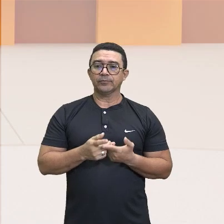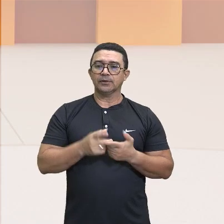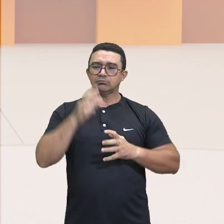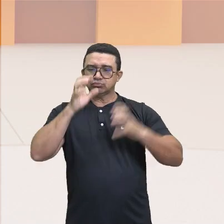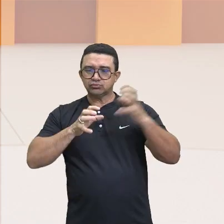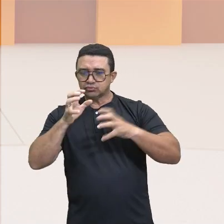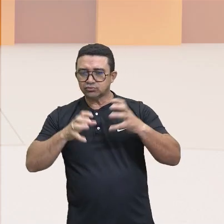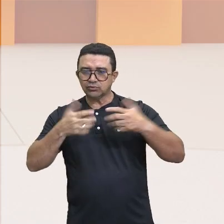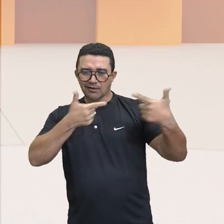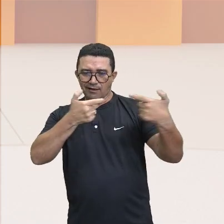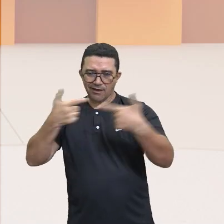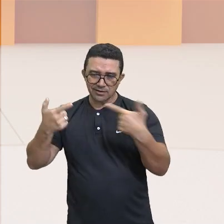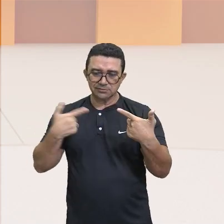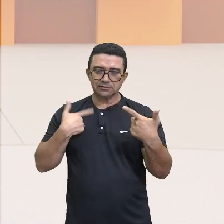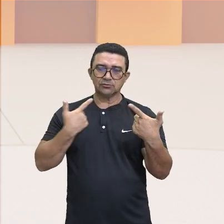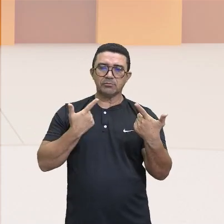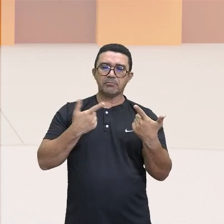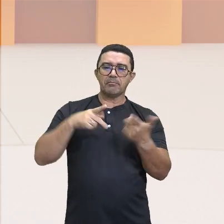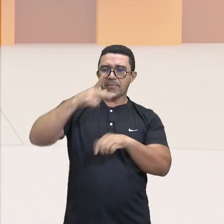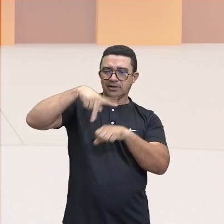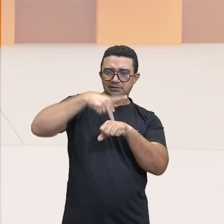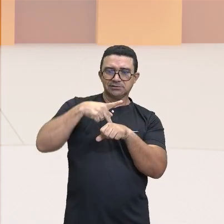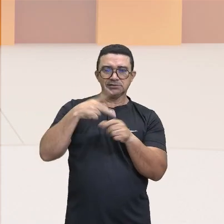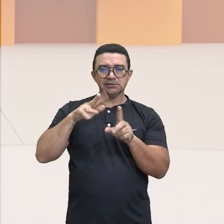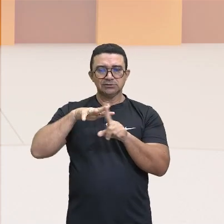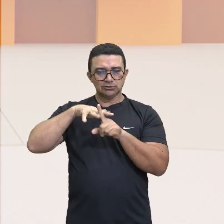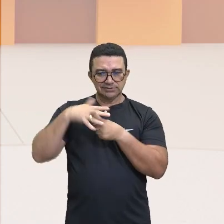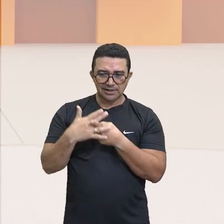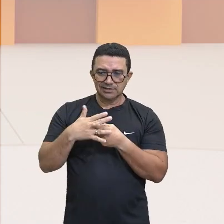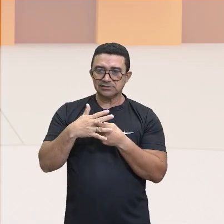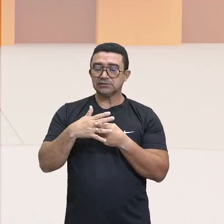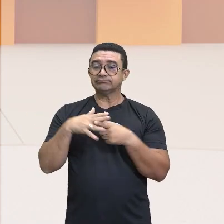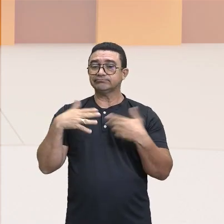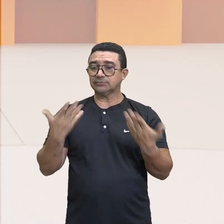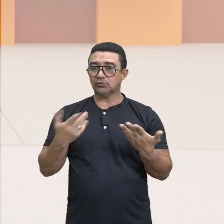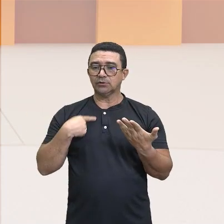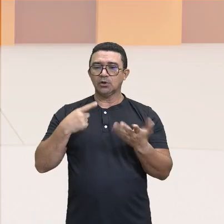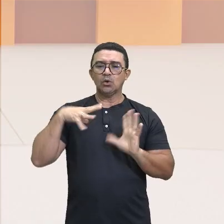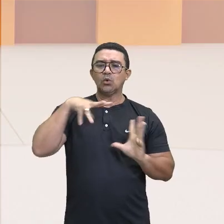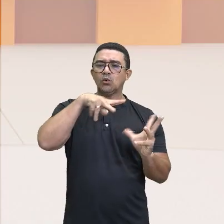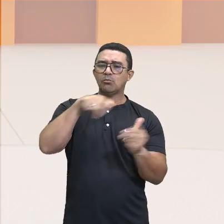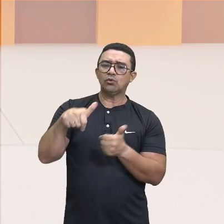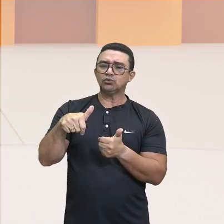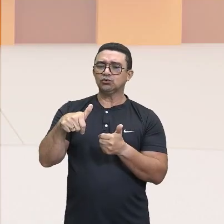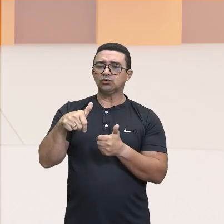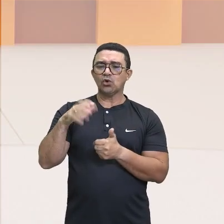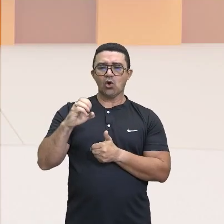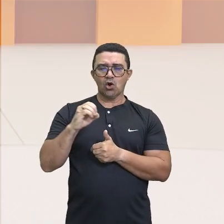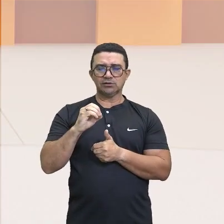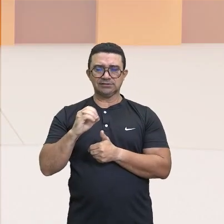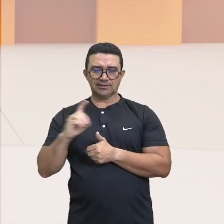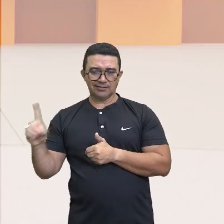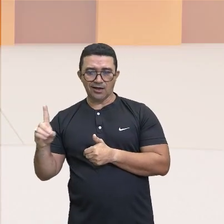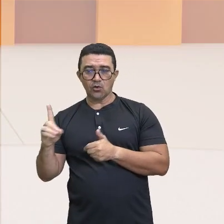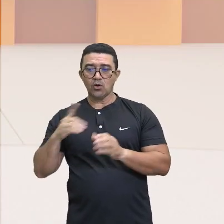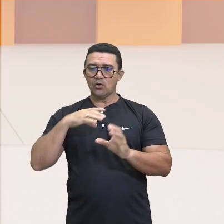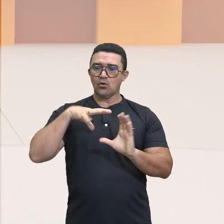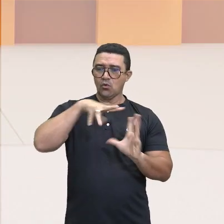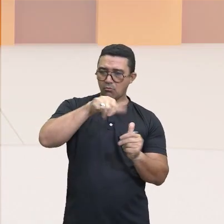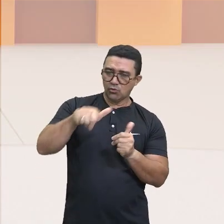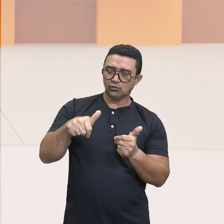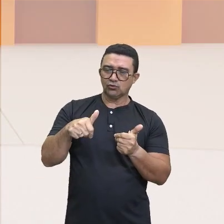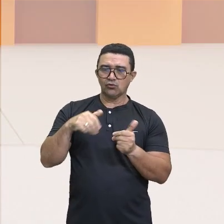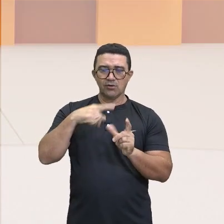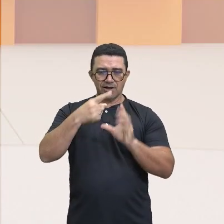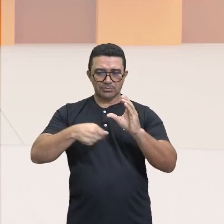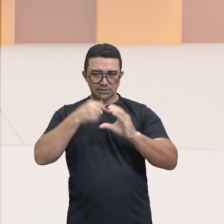dos países socialistas, né, com economia estatal, enquanto o mundo ocidental, né, o mundo capitalista comandado ali